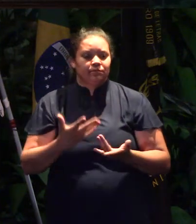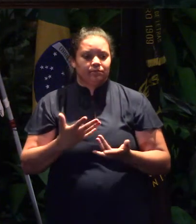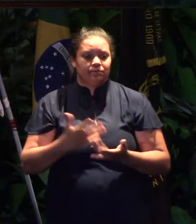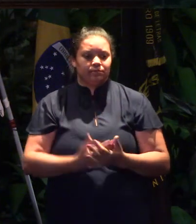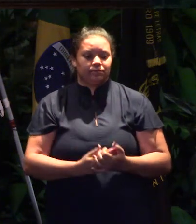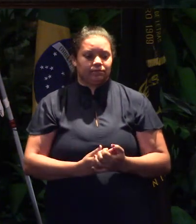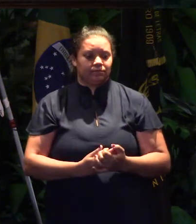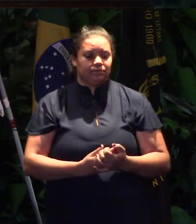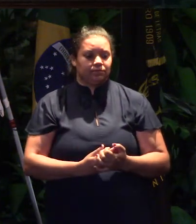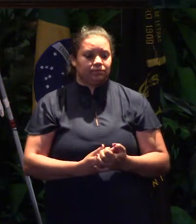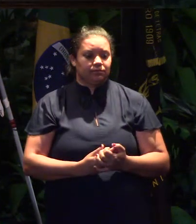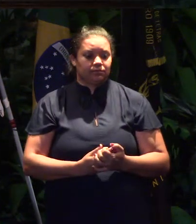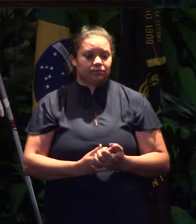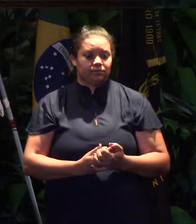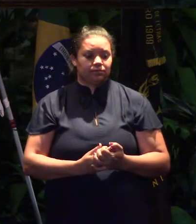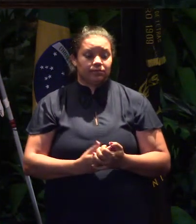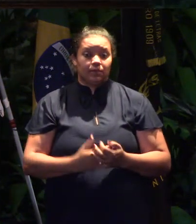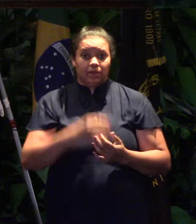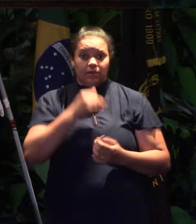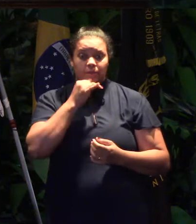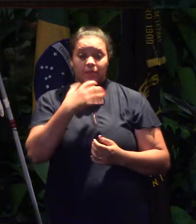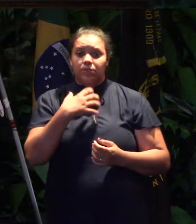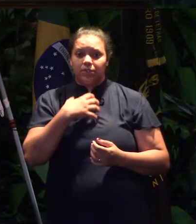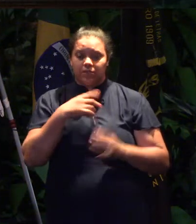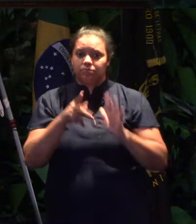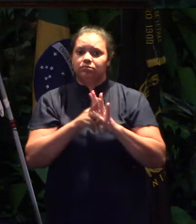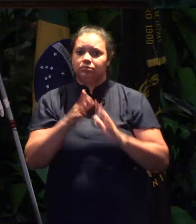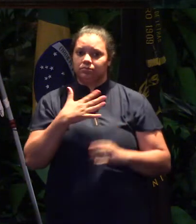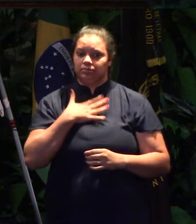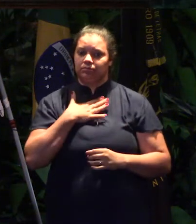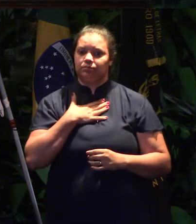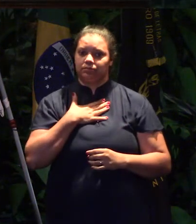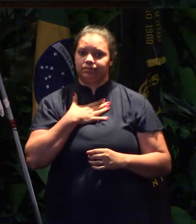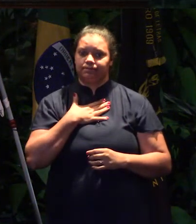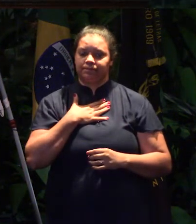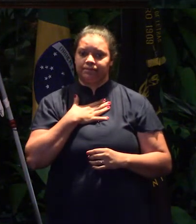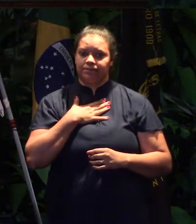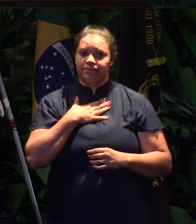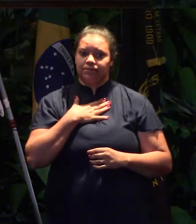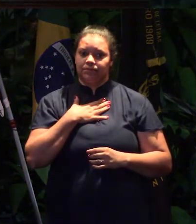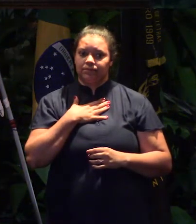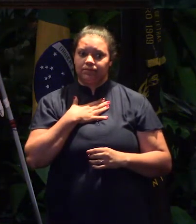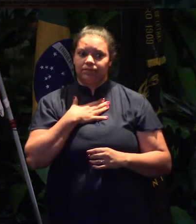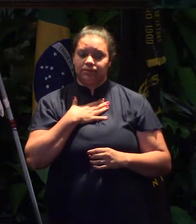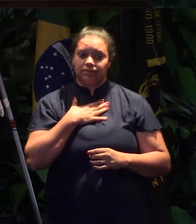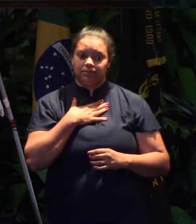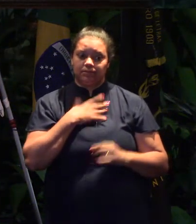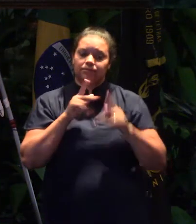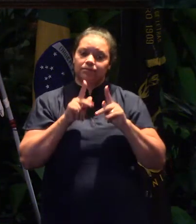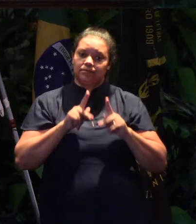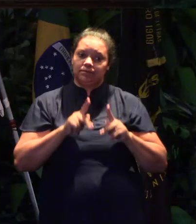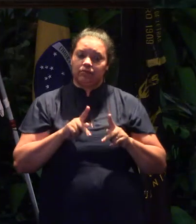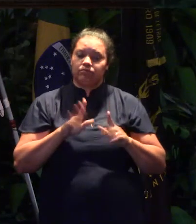às vezes a gente não... a intuição é muito isso, né? É uma maneira que a pessoa, que